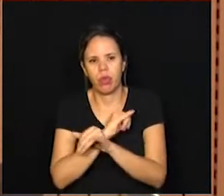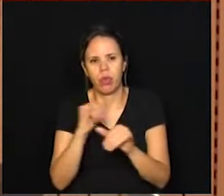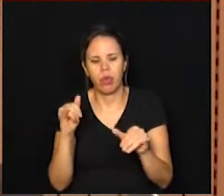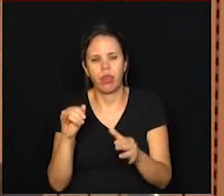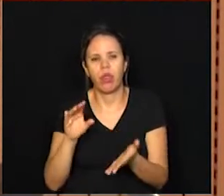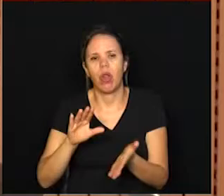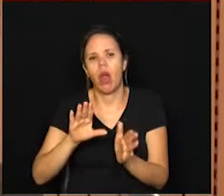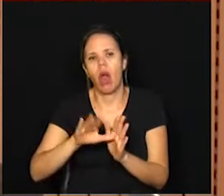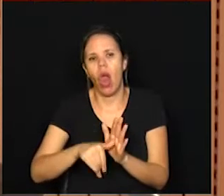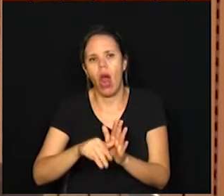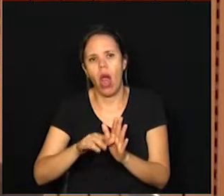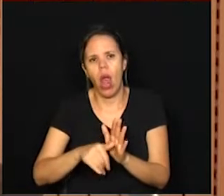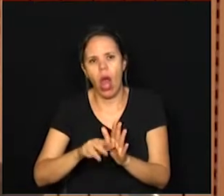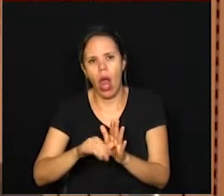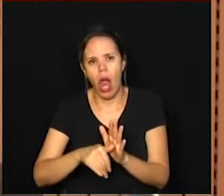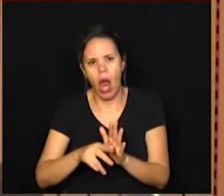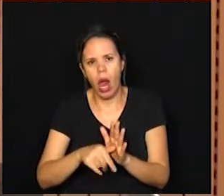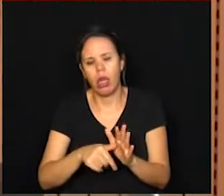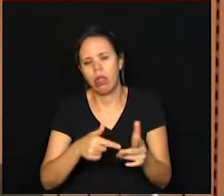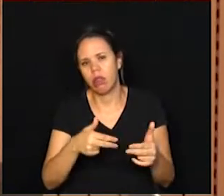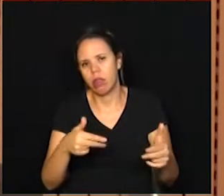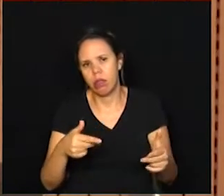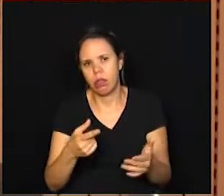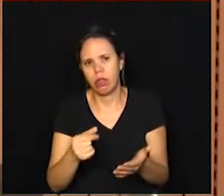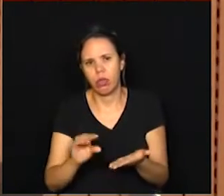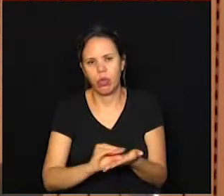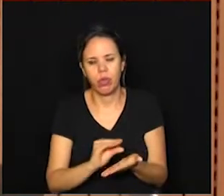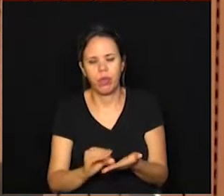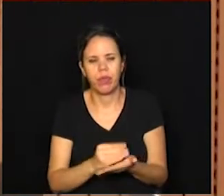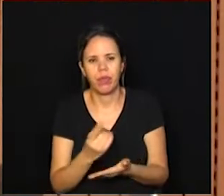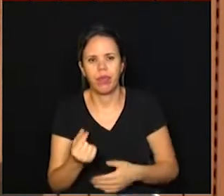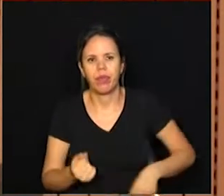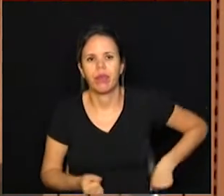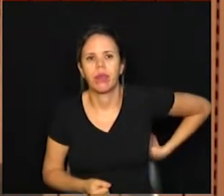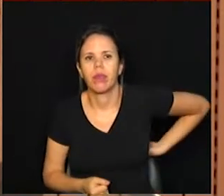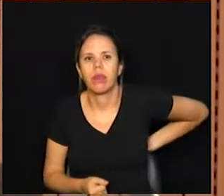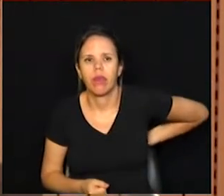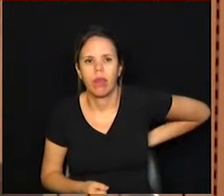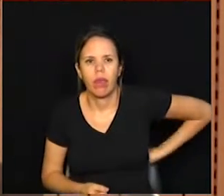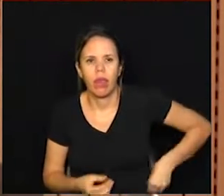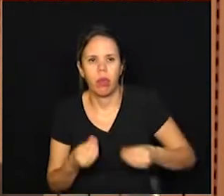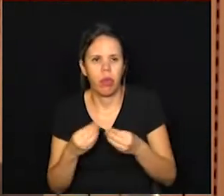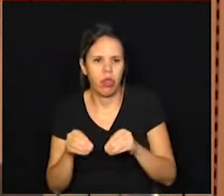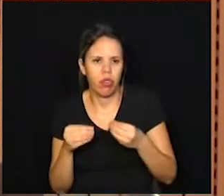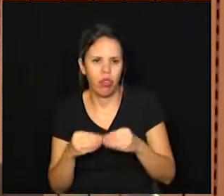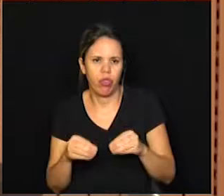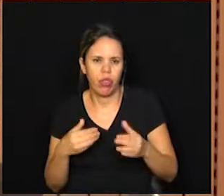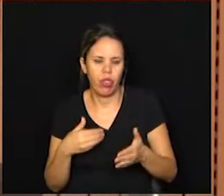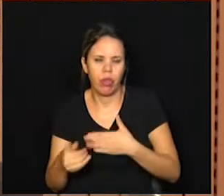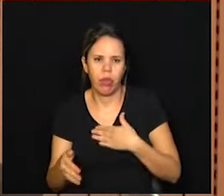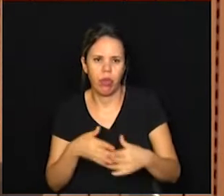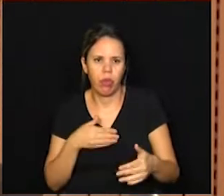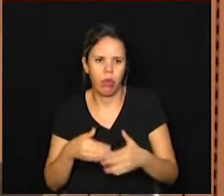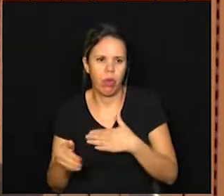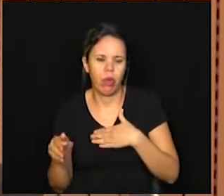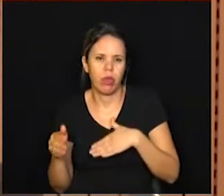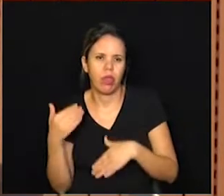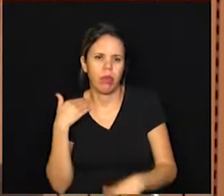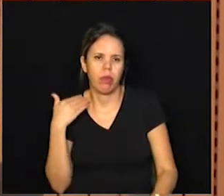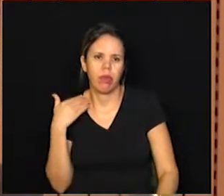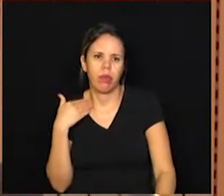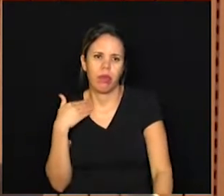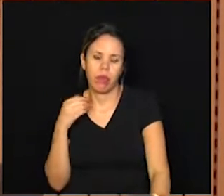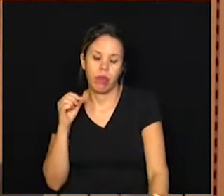e saques indeterminados, o que lesa qualquer tipo de instituição financeira. Se uma